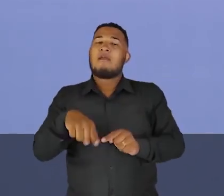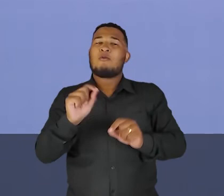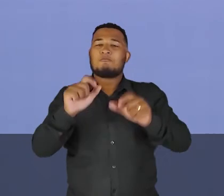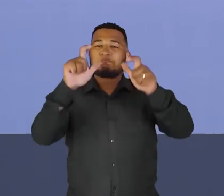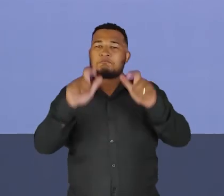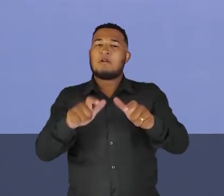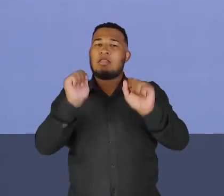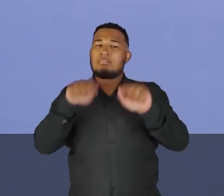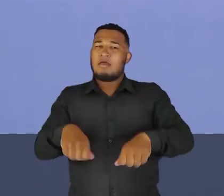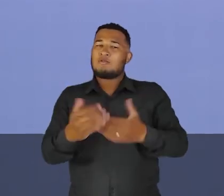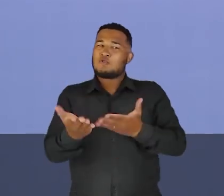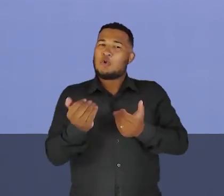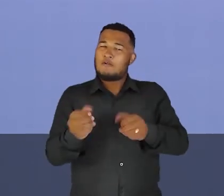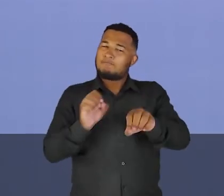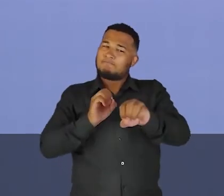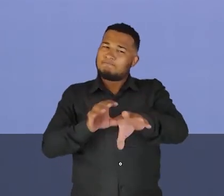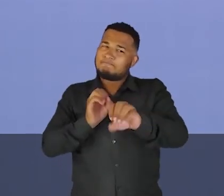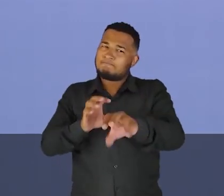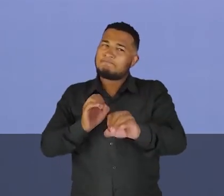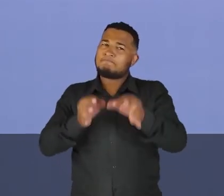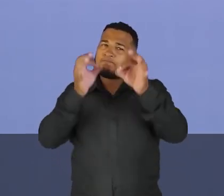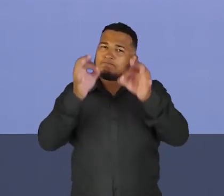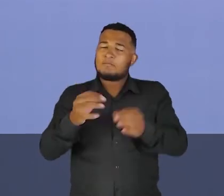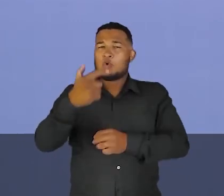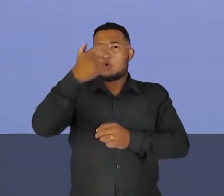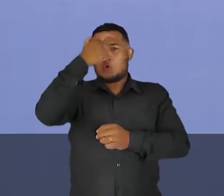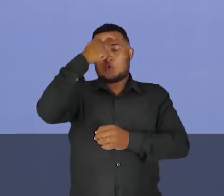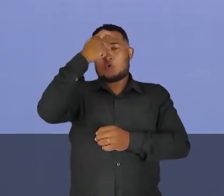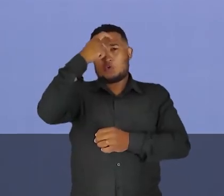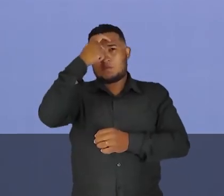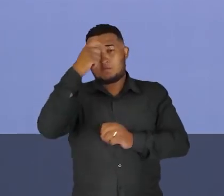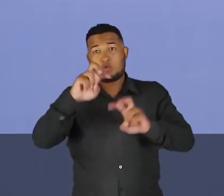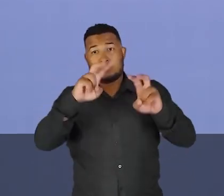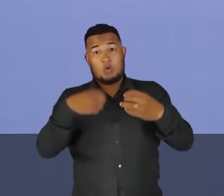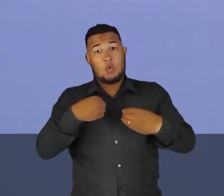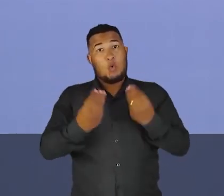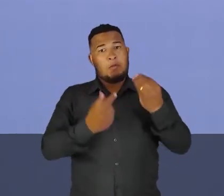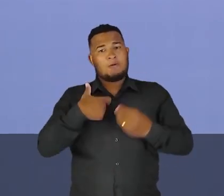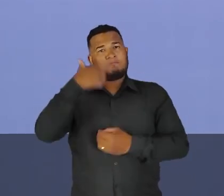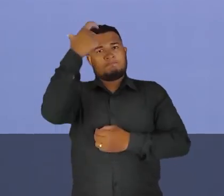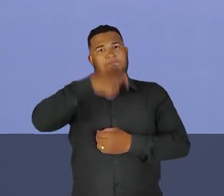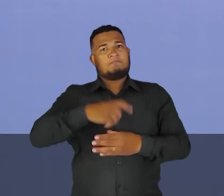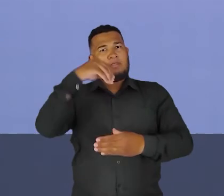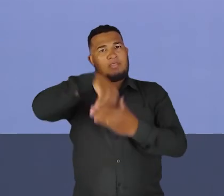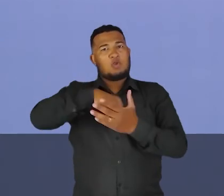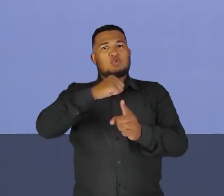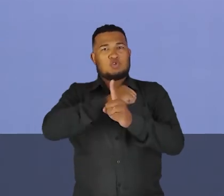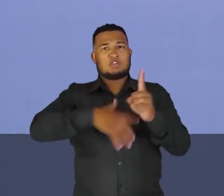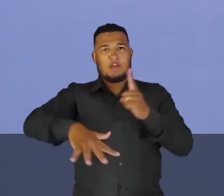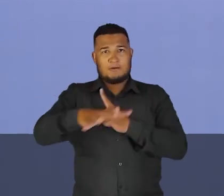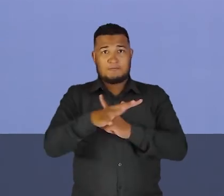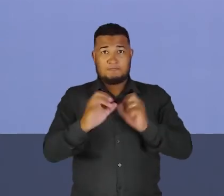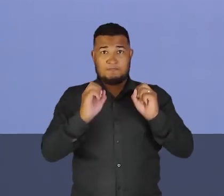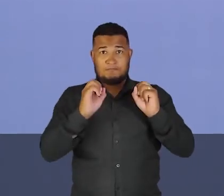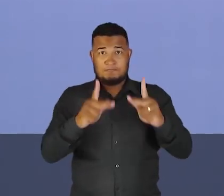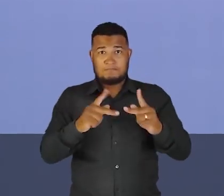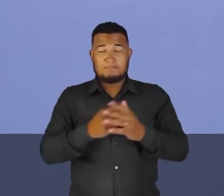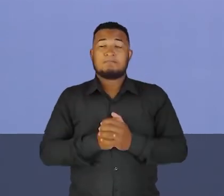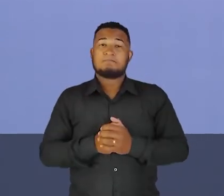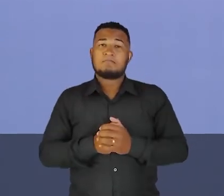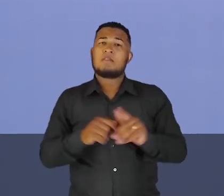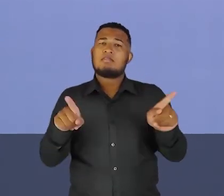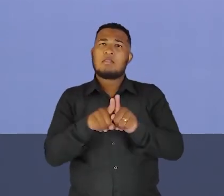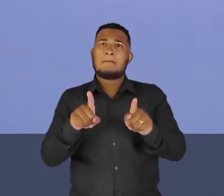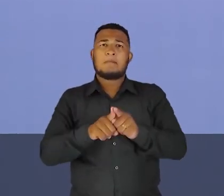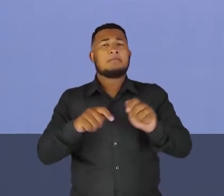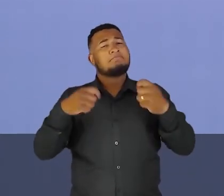jovens, né? Que vem trazer para os jovens, então, toda essa conscientização da sua posição dentro da sociedade, ok? E a gente precisa falar também